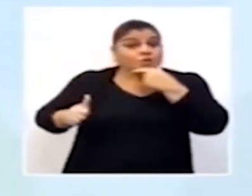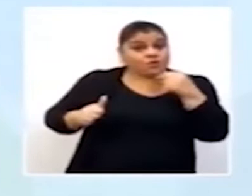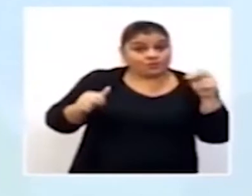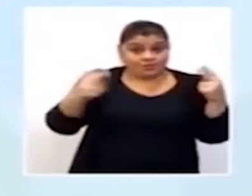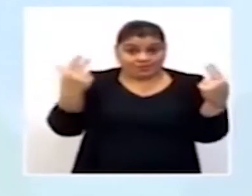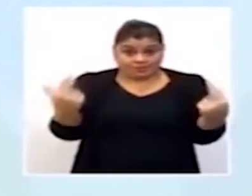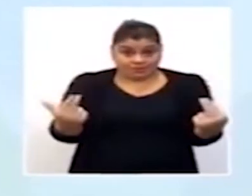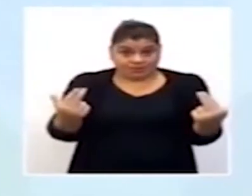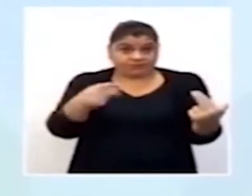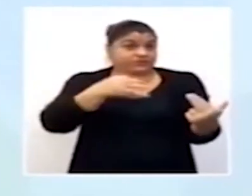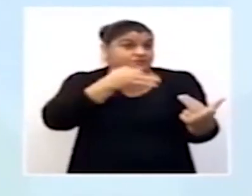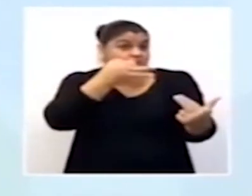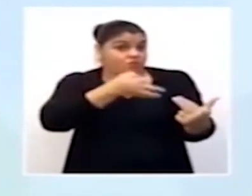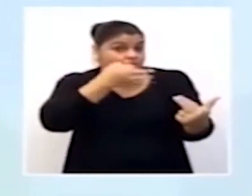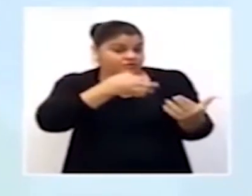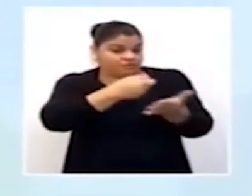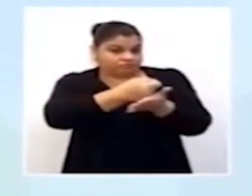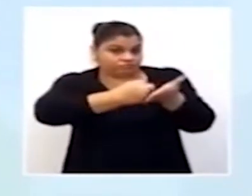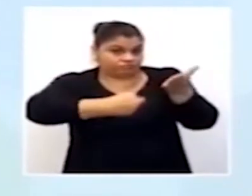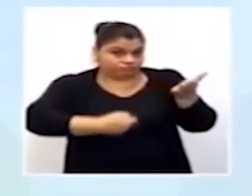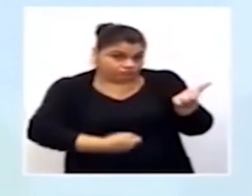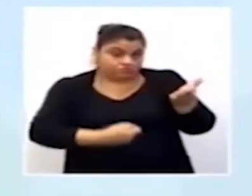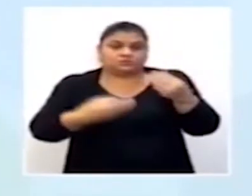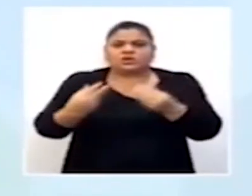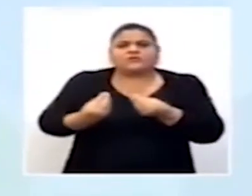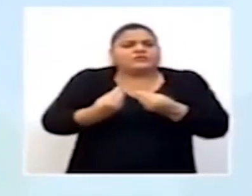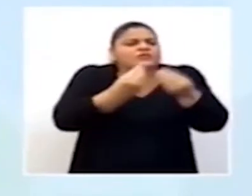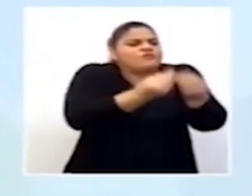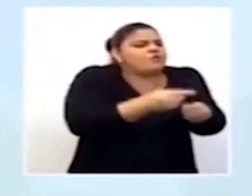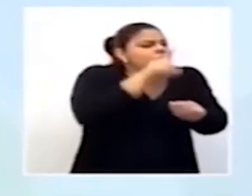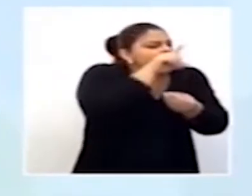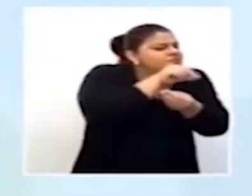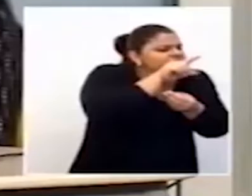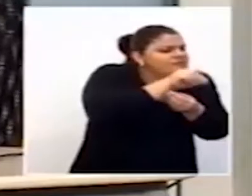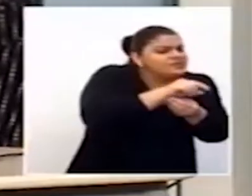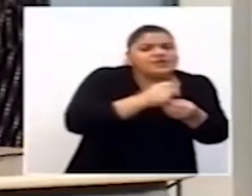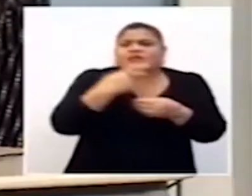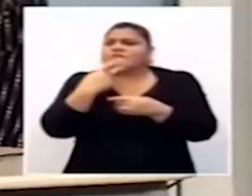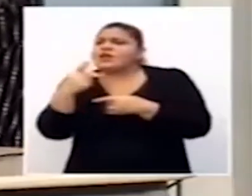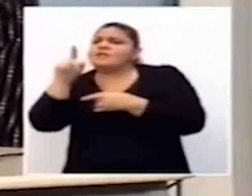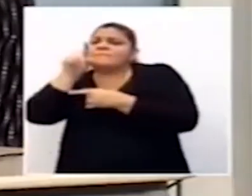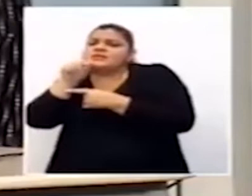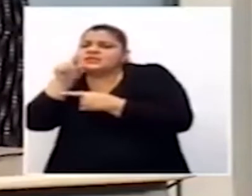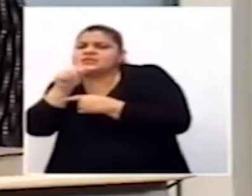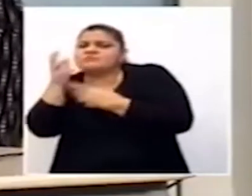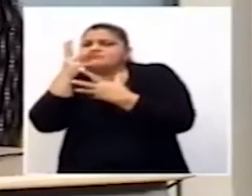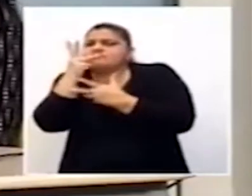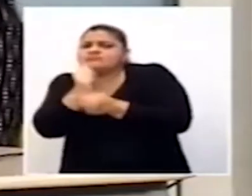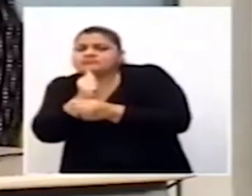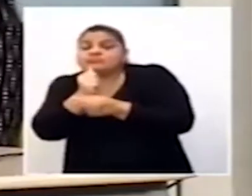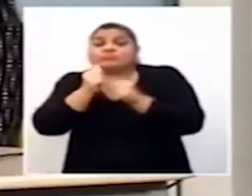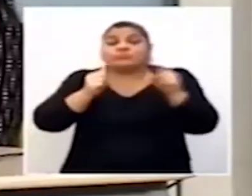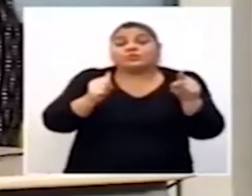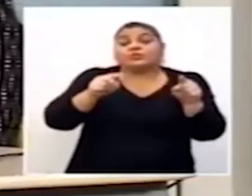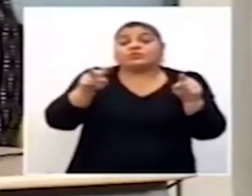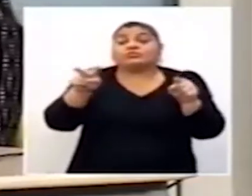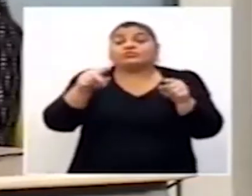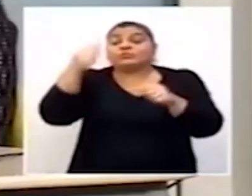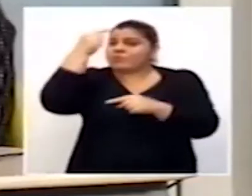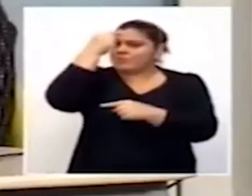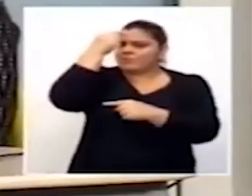fala da garota vocês vão comentar homem falou vindo eu vou ver o passarinho e lá passarinho bonitinho então vocês vão